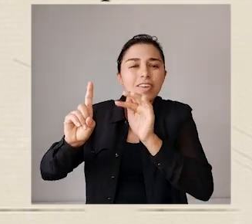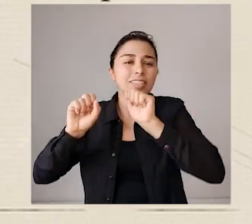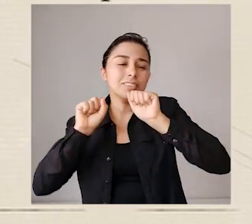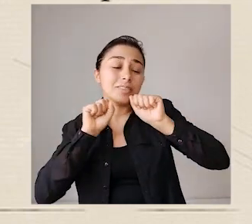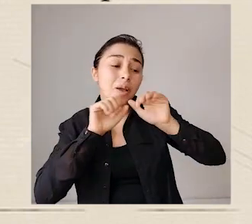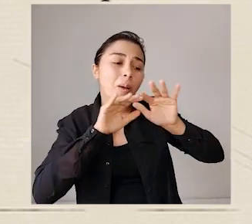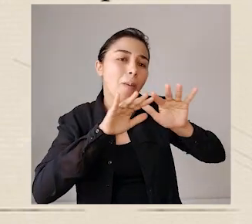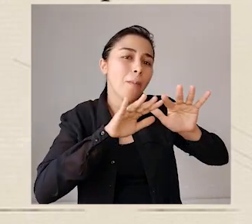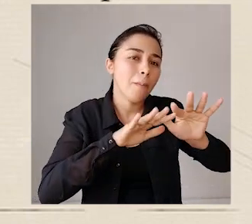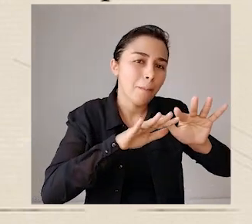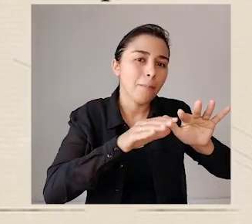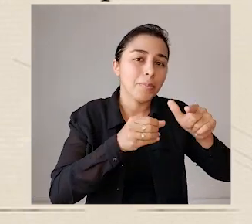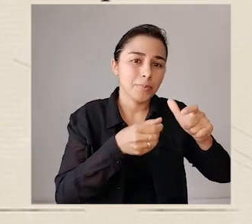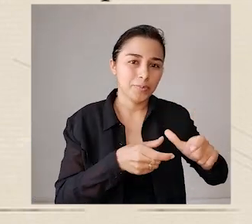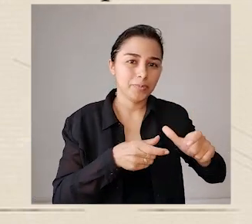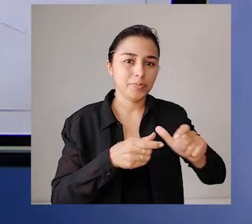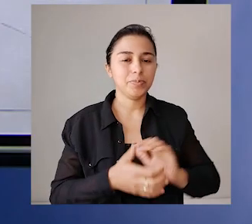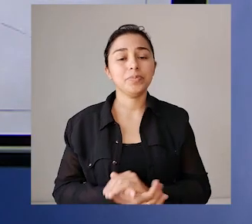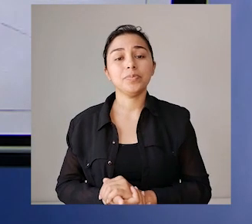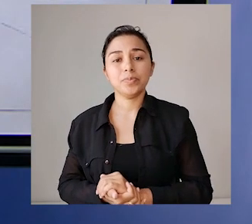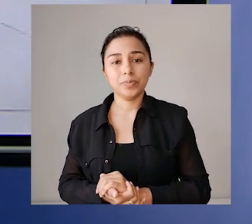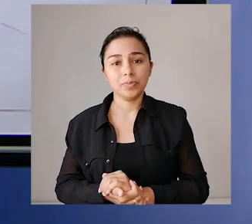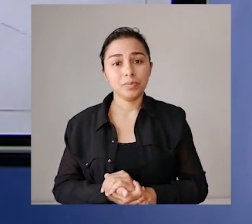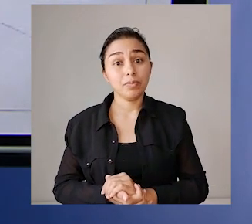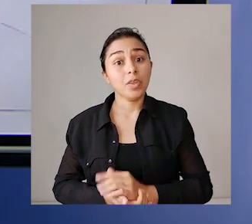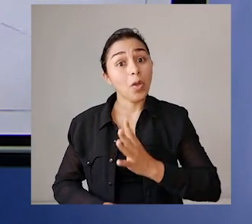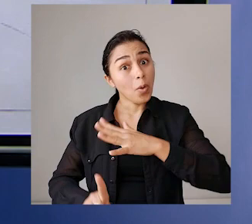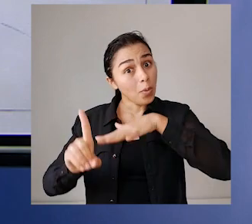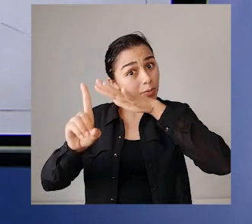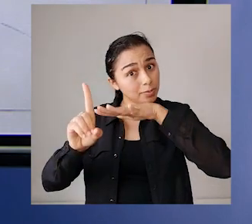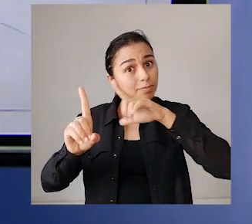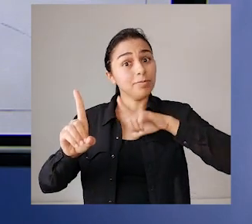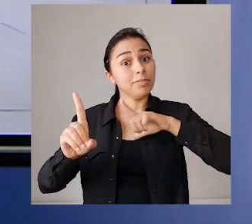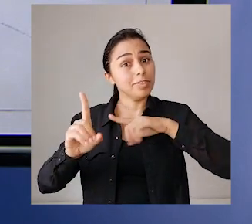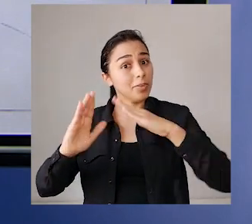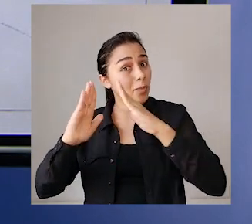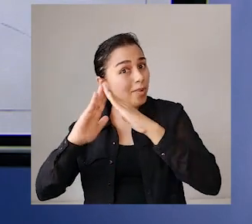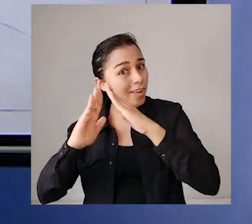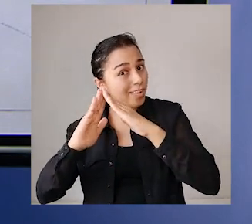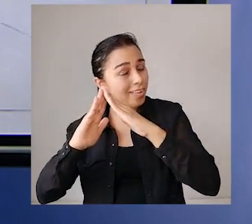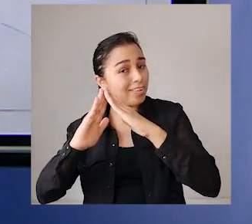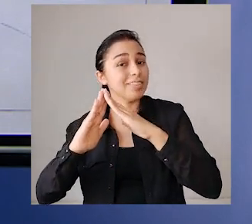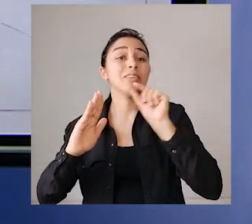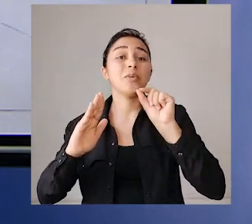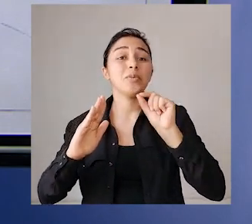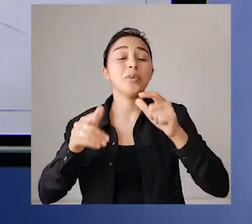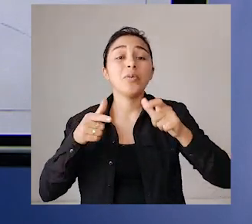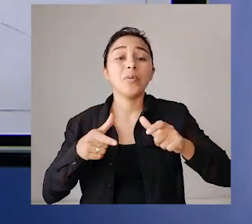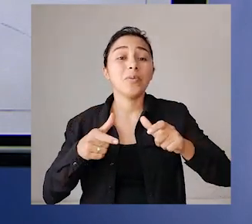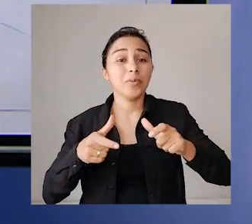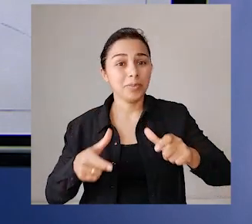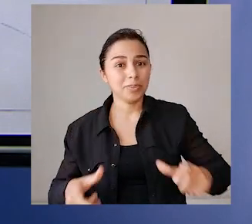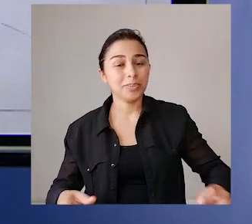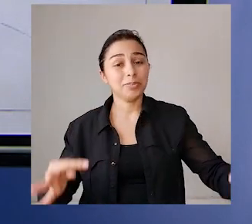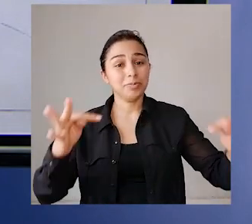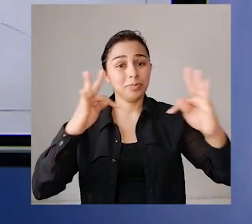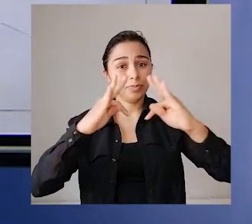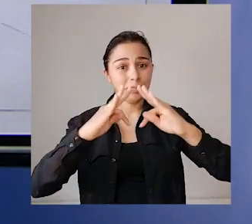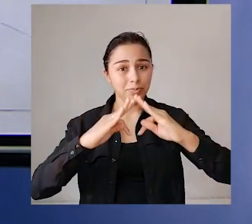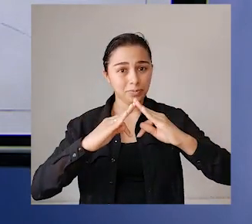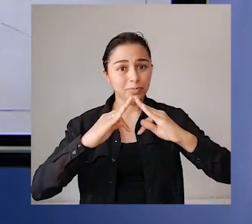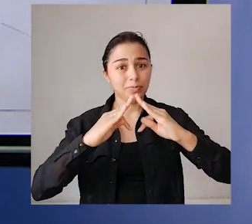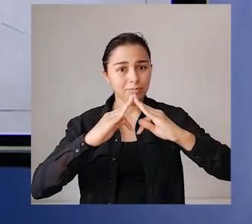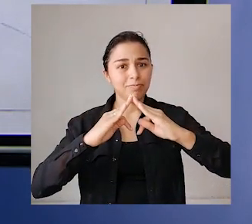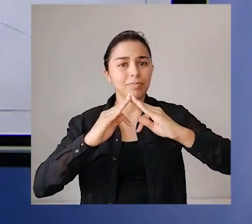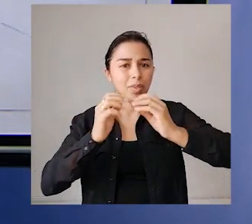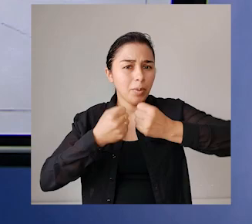coisas boas naquela região. Os deuses, eles tinham uma casa, né? Então, onde que esses deuses moravam? Eles moravam em